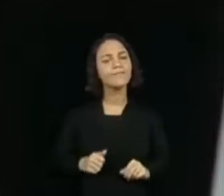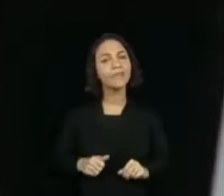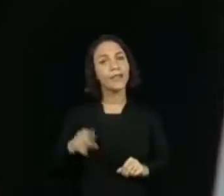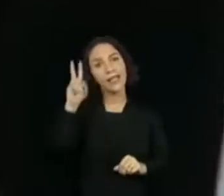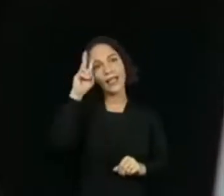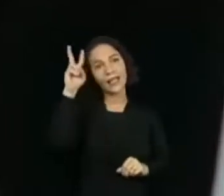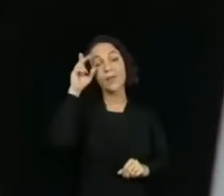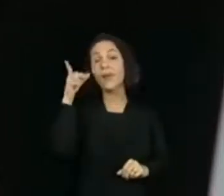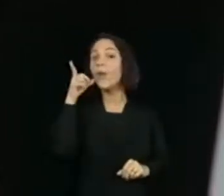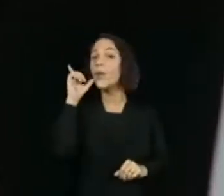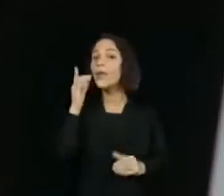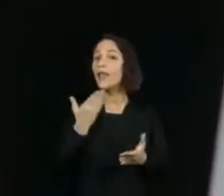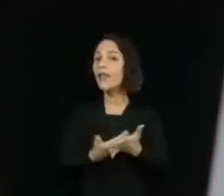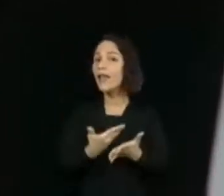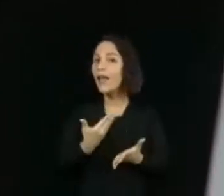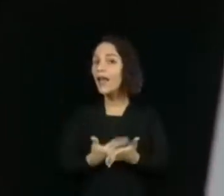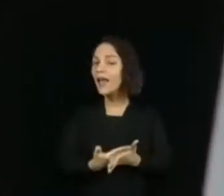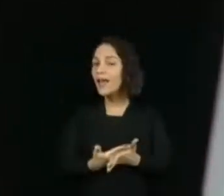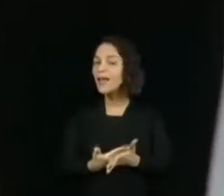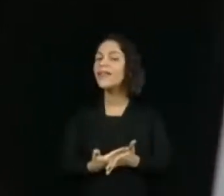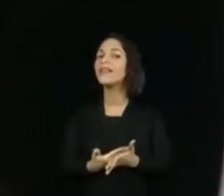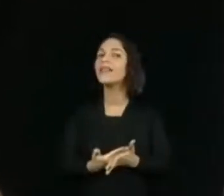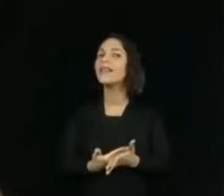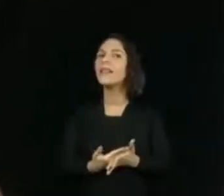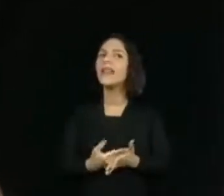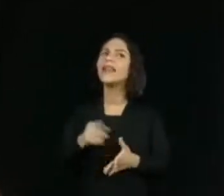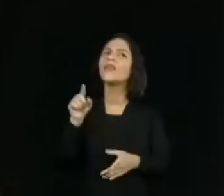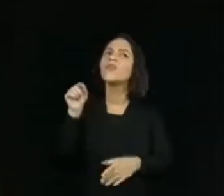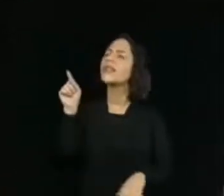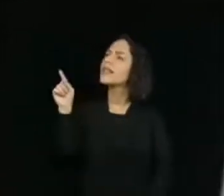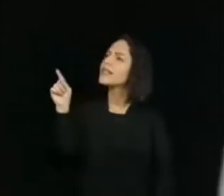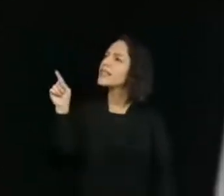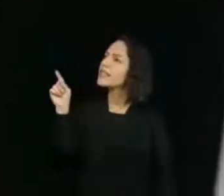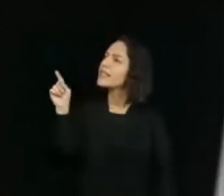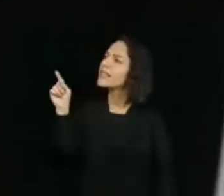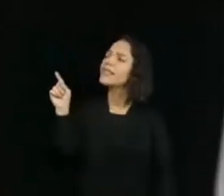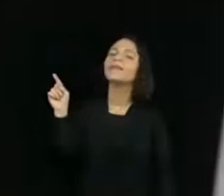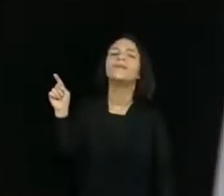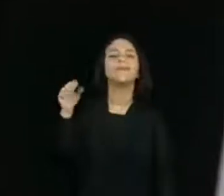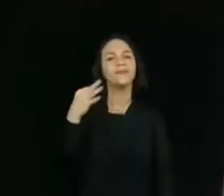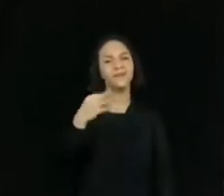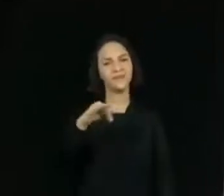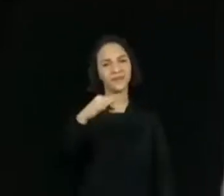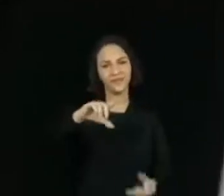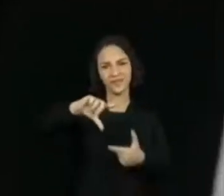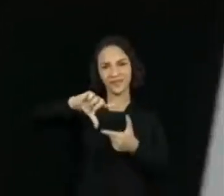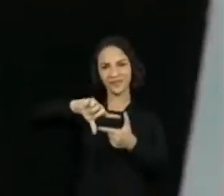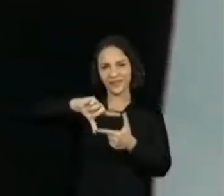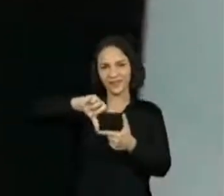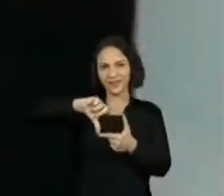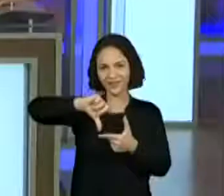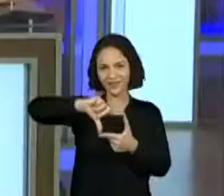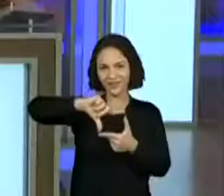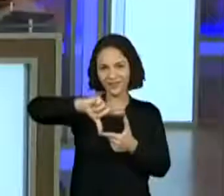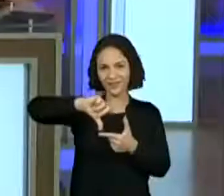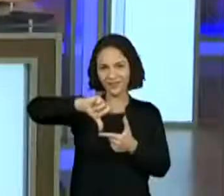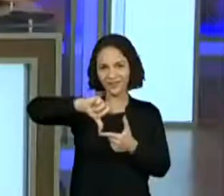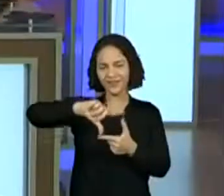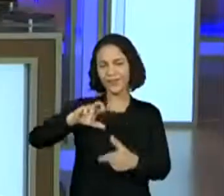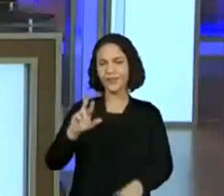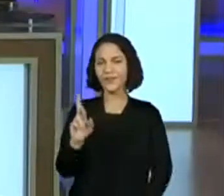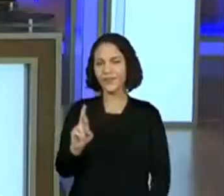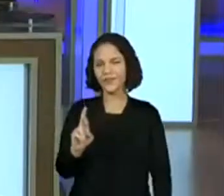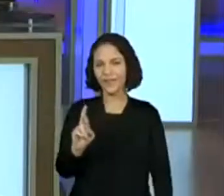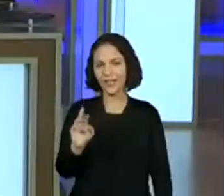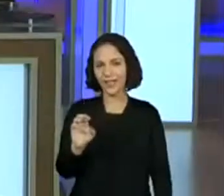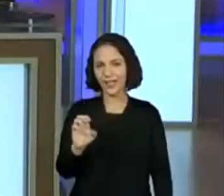de ontem, o que a gente consegue desenhar? Retângulo, isso mesmo. Então, olha